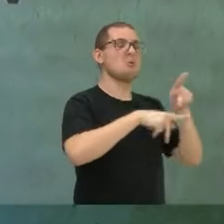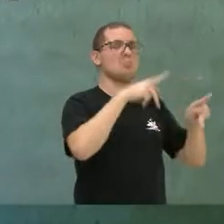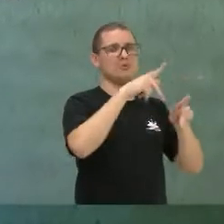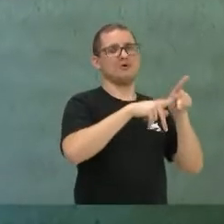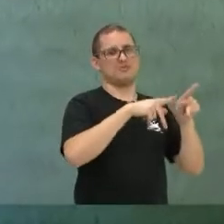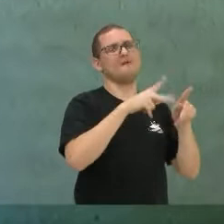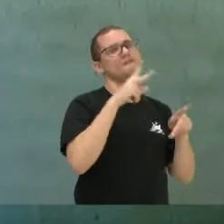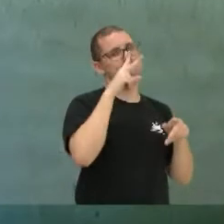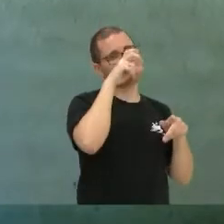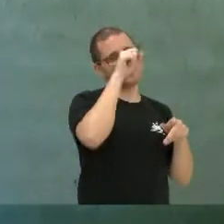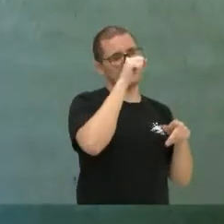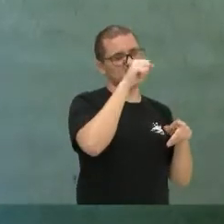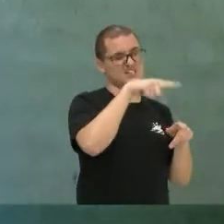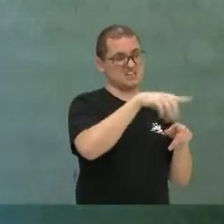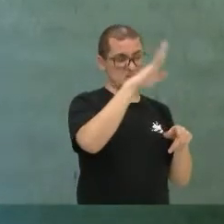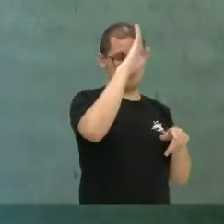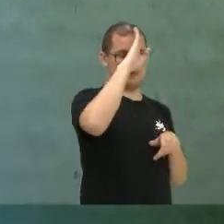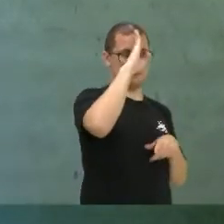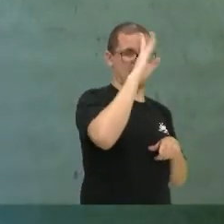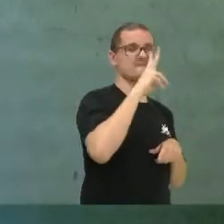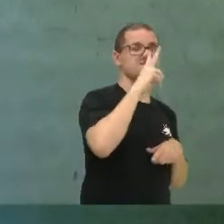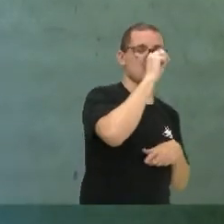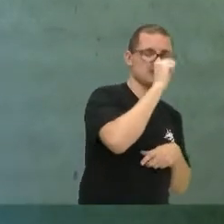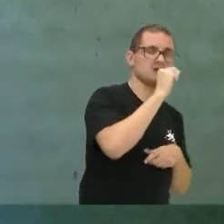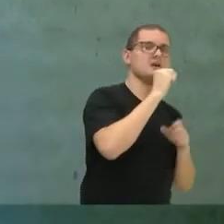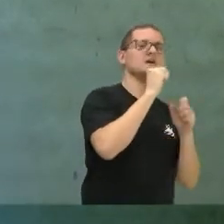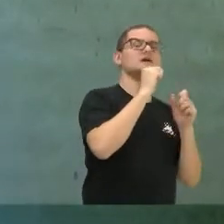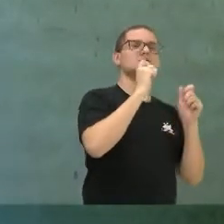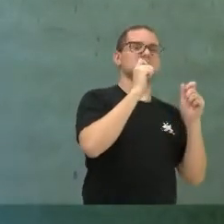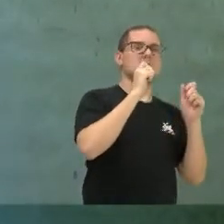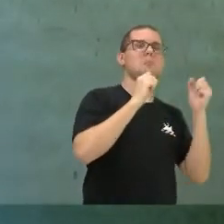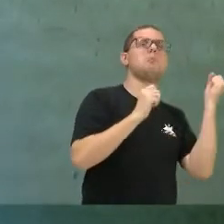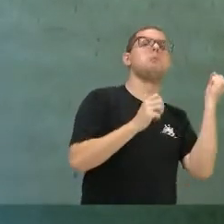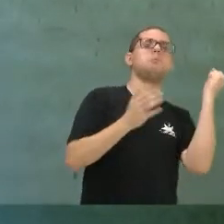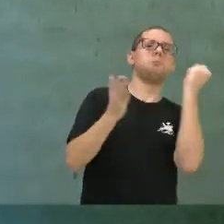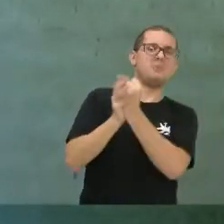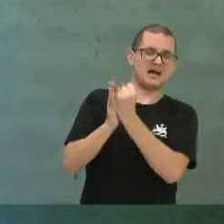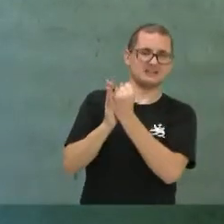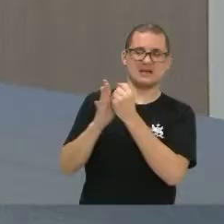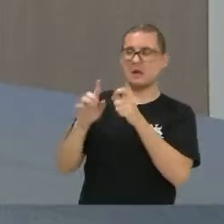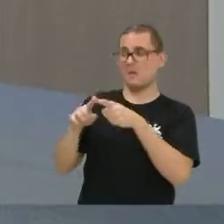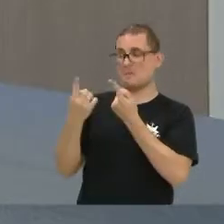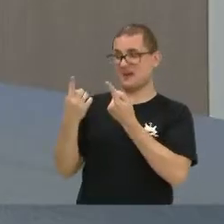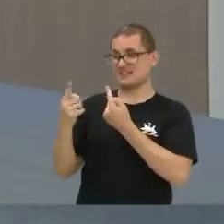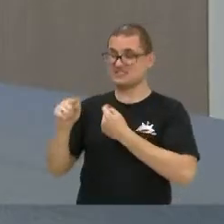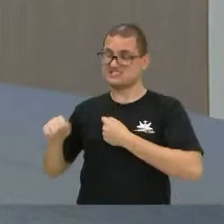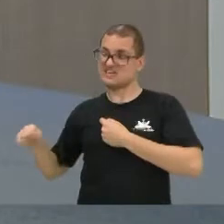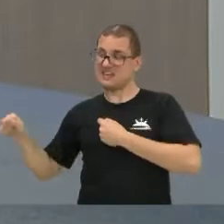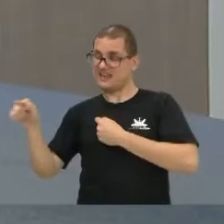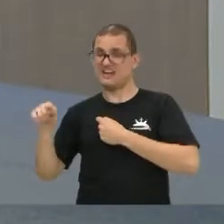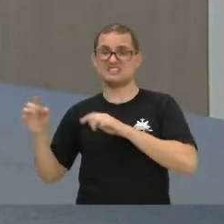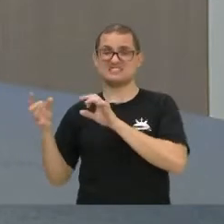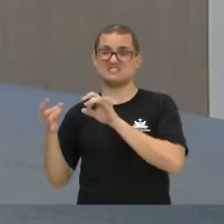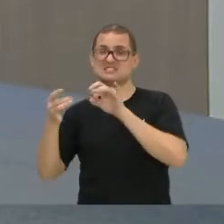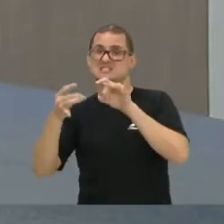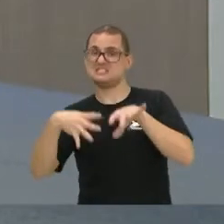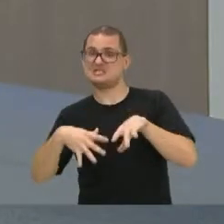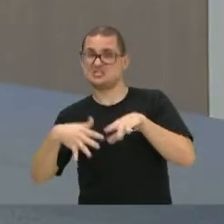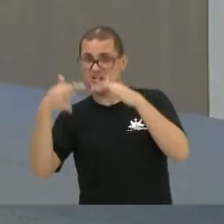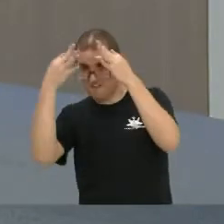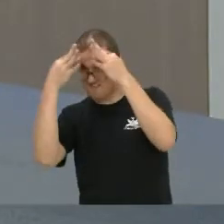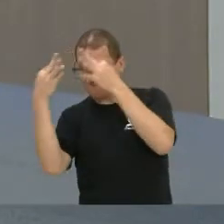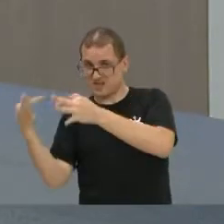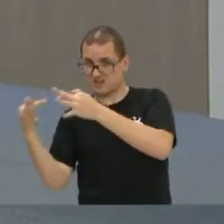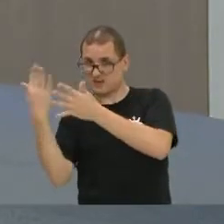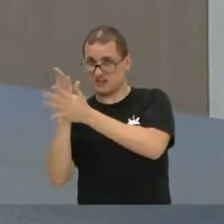matar a besta é fraca nem com a morte é capaz de demover os cristãos de serem fiéis a jesus